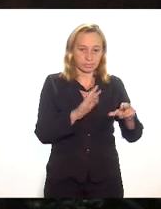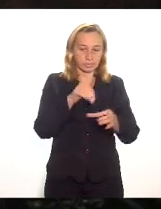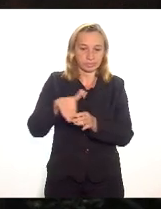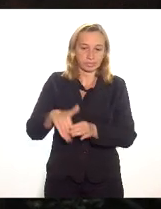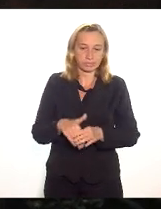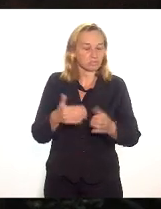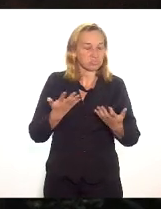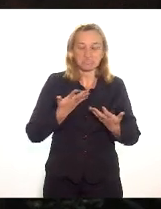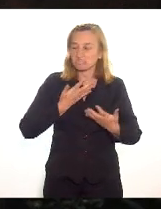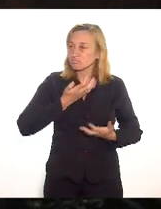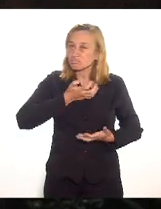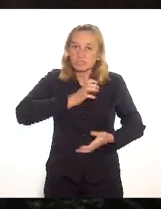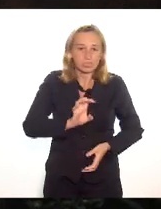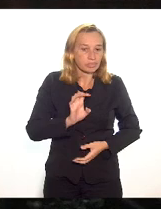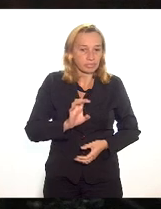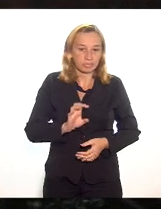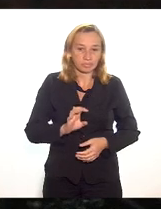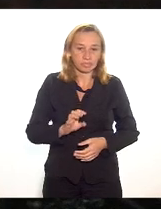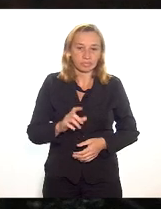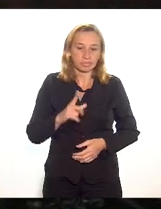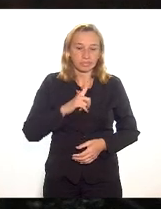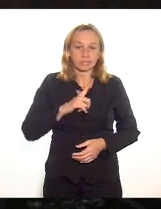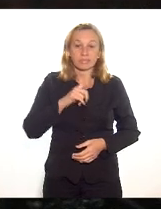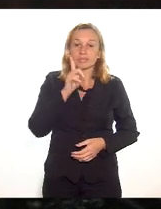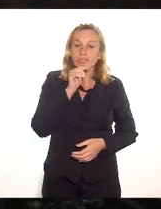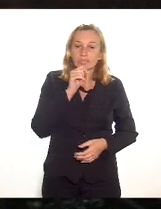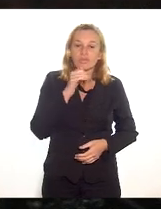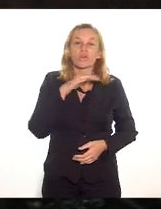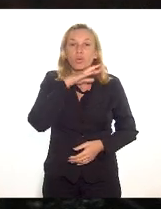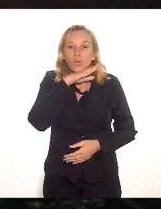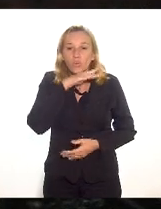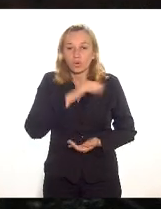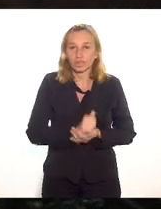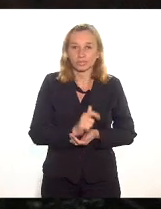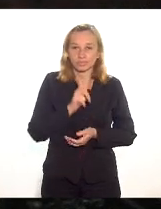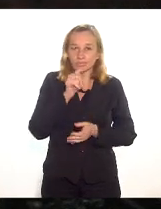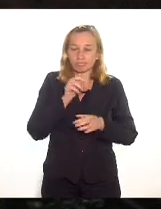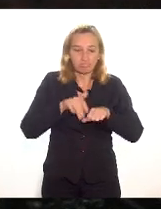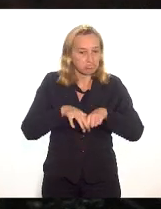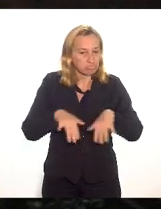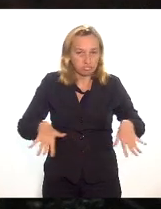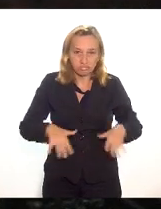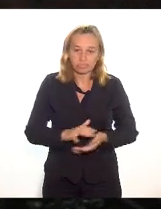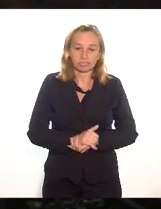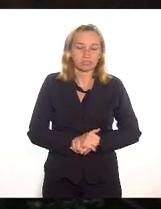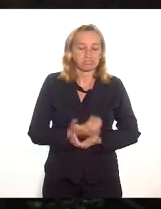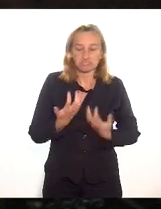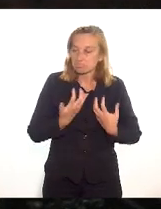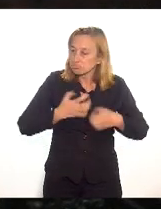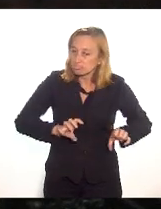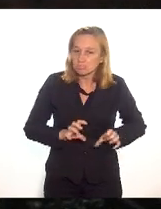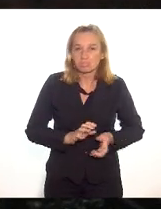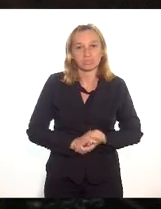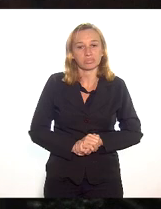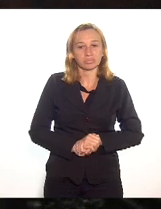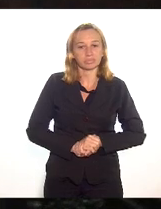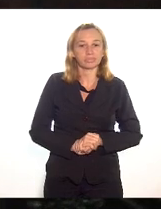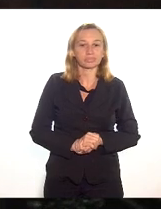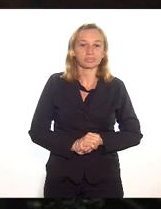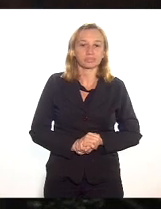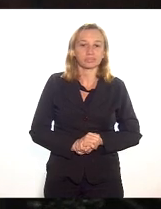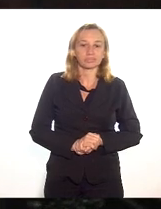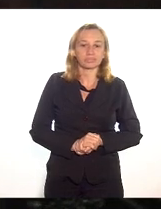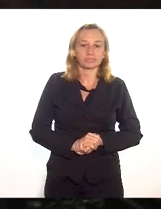ter água podre na sua torneira, que não aguenta mais ter esgoto a céu aberto na porta da sua casa.